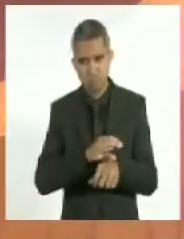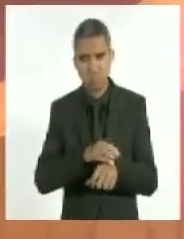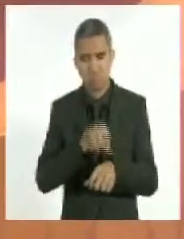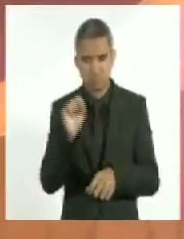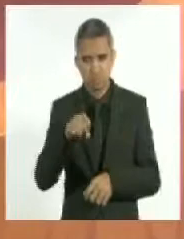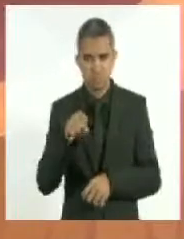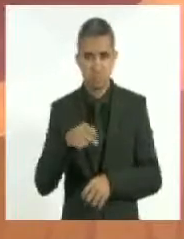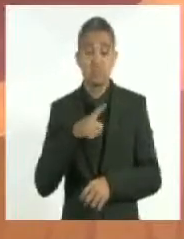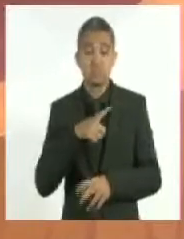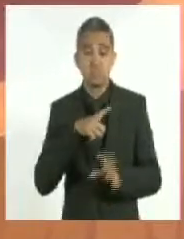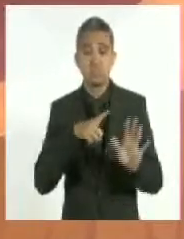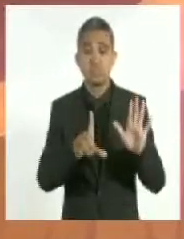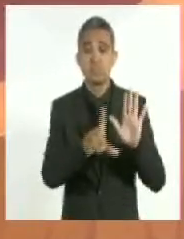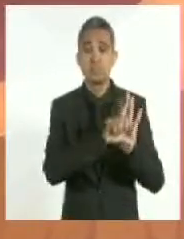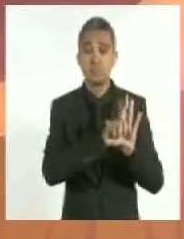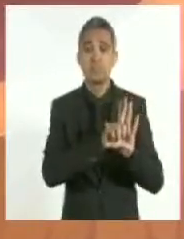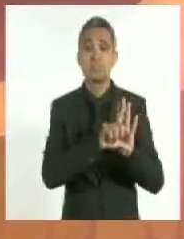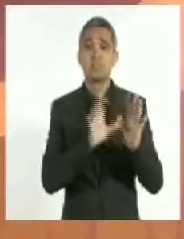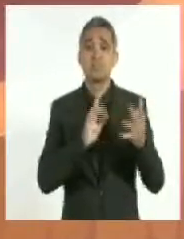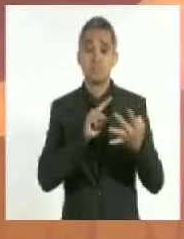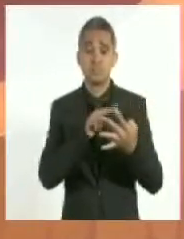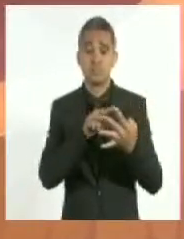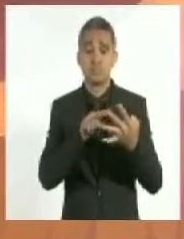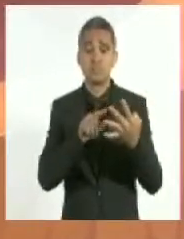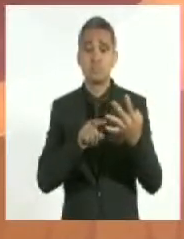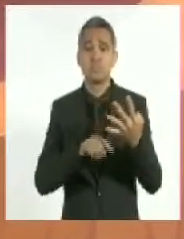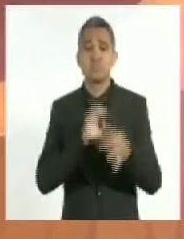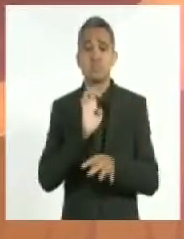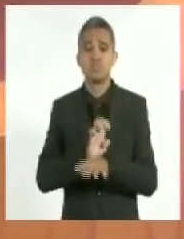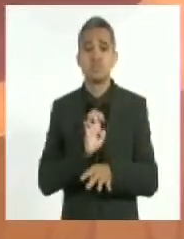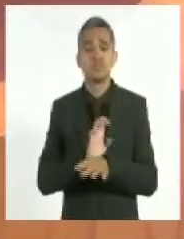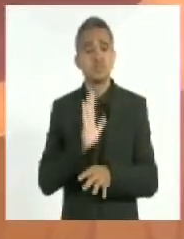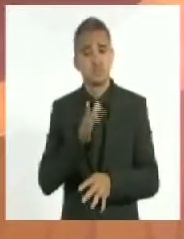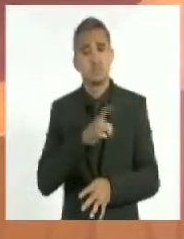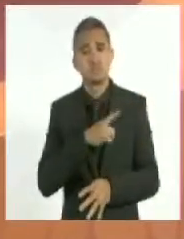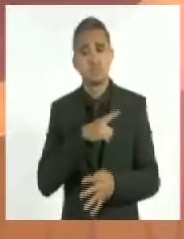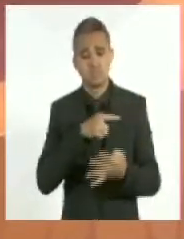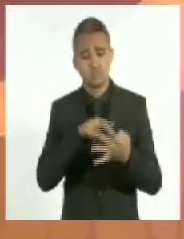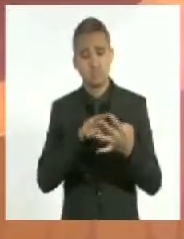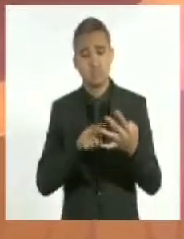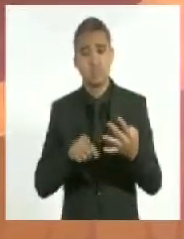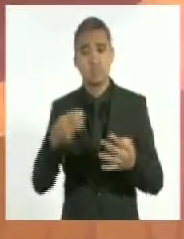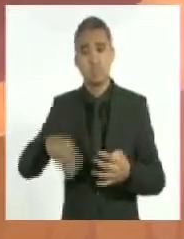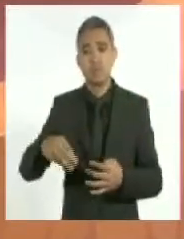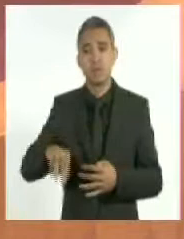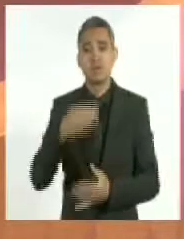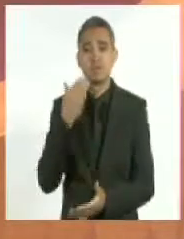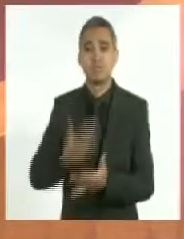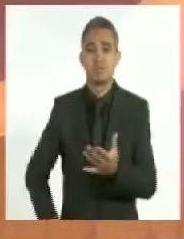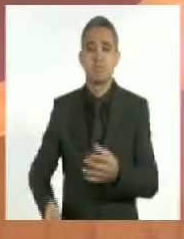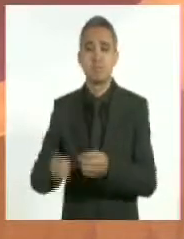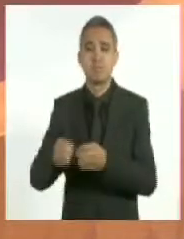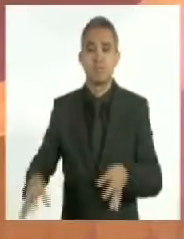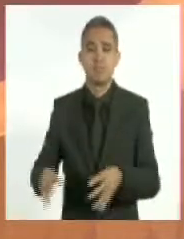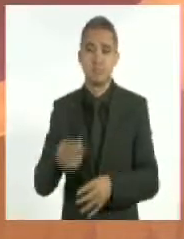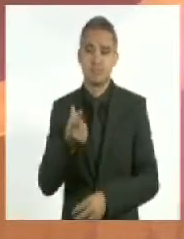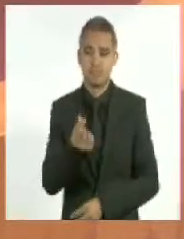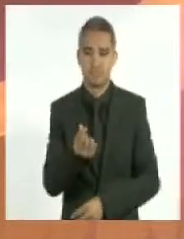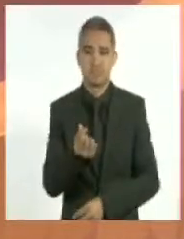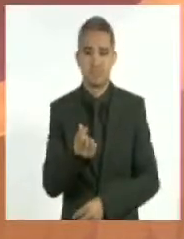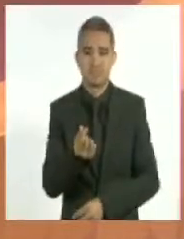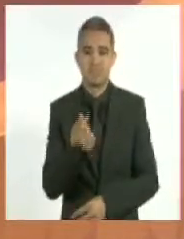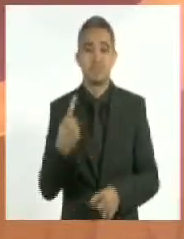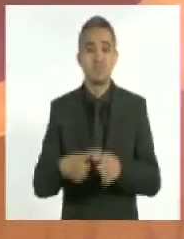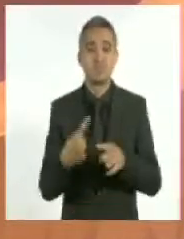está vigindo em 4 estados da federação que desde 2011 recebem. O Maranhão está perdendo dinheiro, porque o estado do Pará recebe